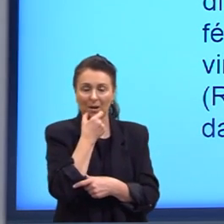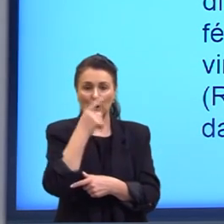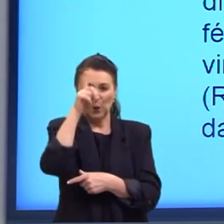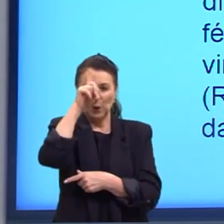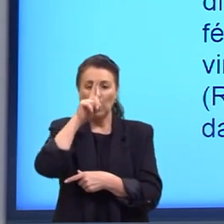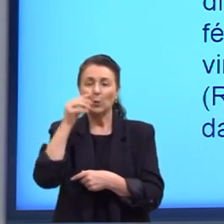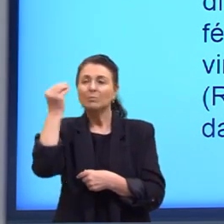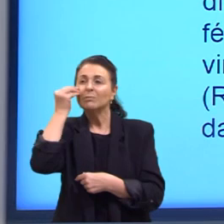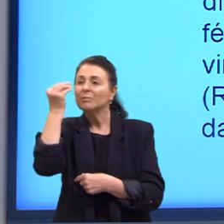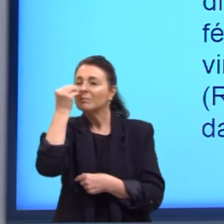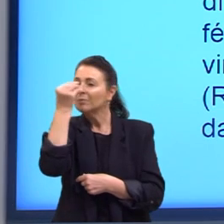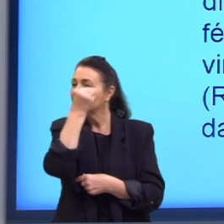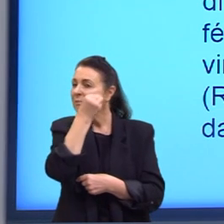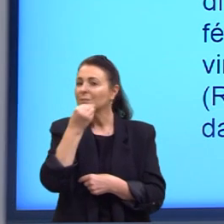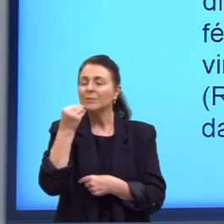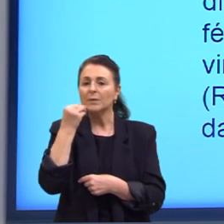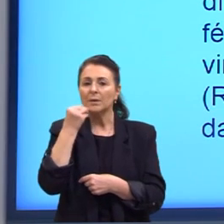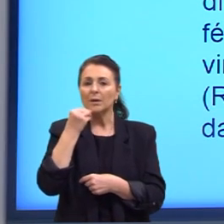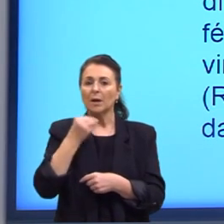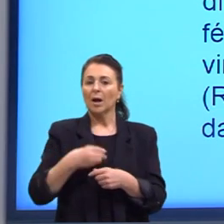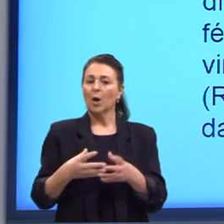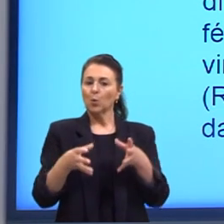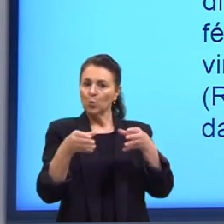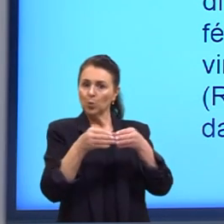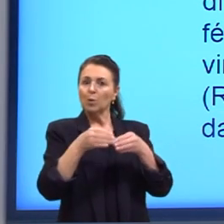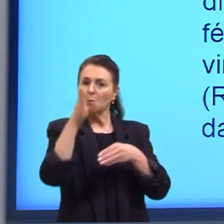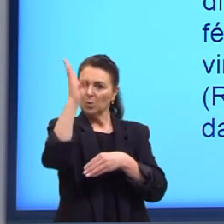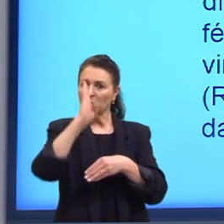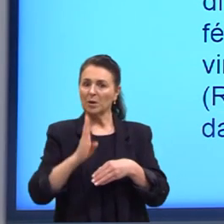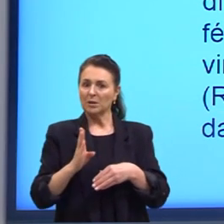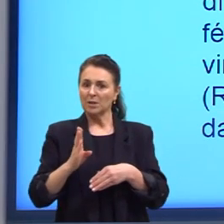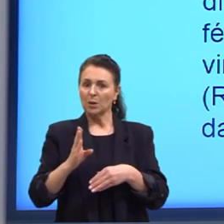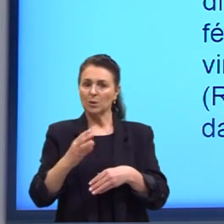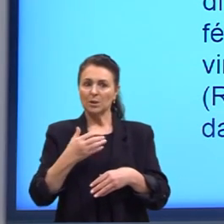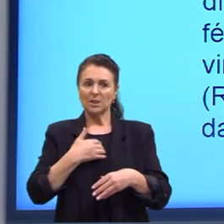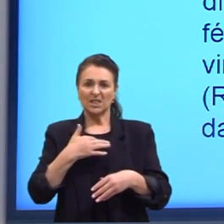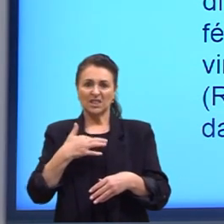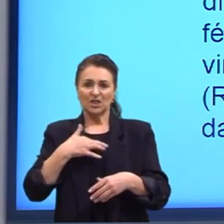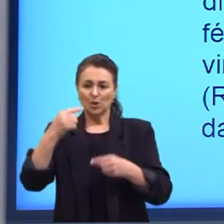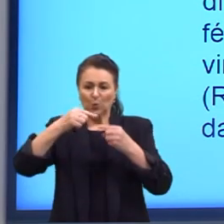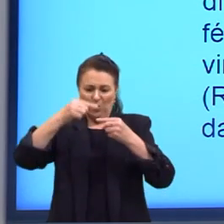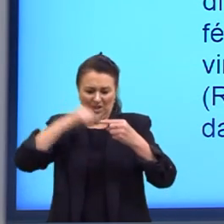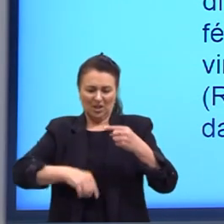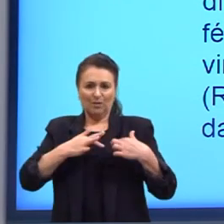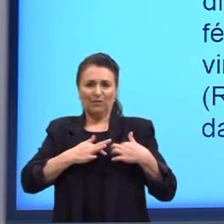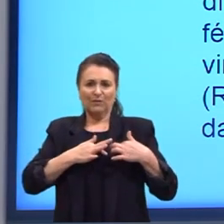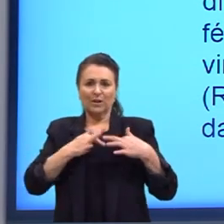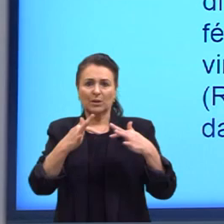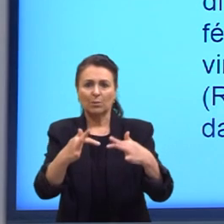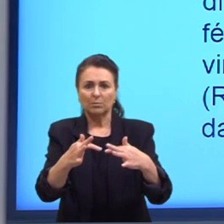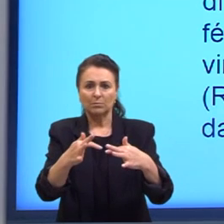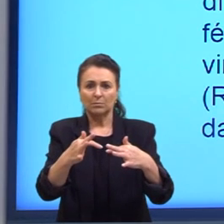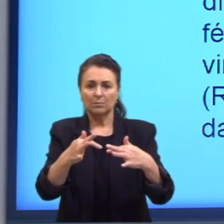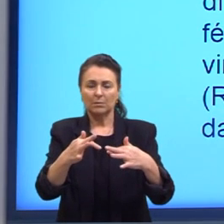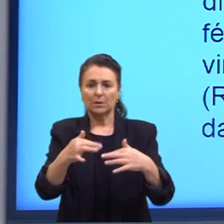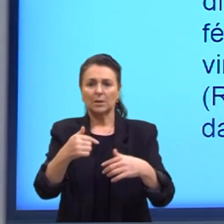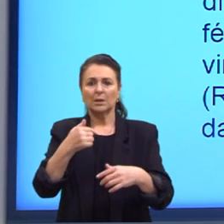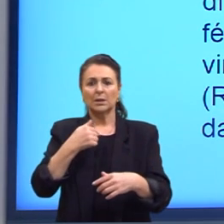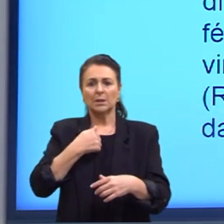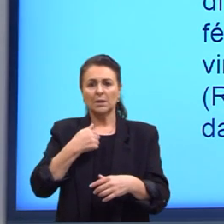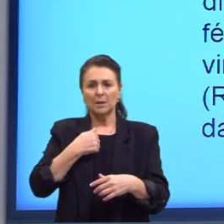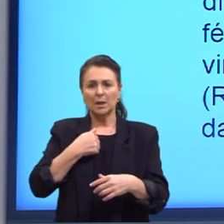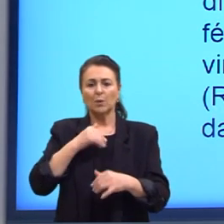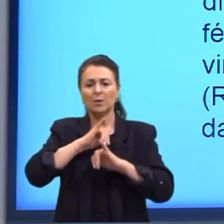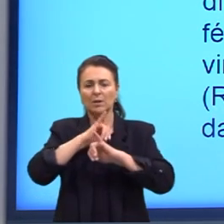sardento a equipe Brasileira ganiu de humildade Jamais foi tão Evidente e eu diria mesmo